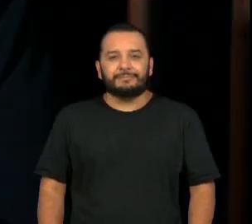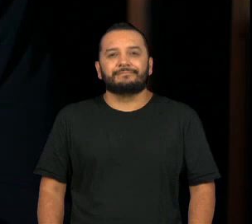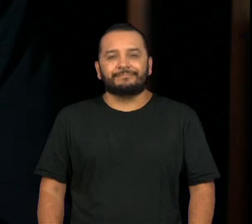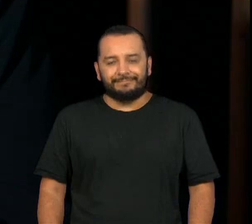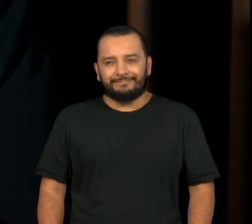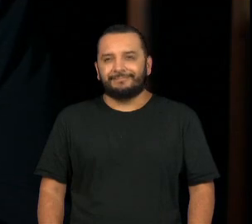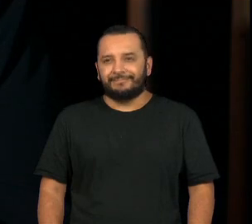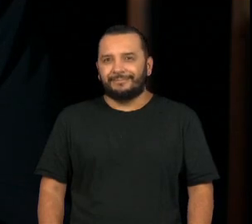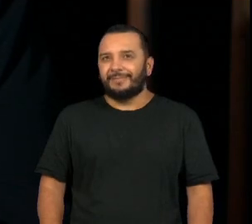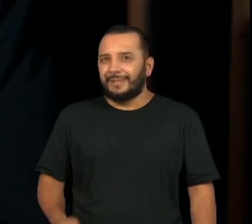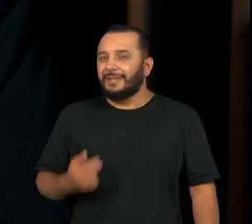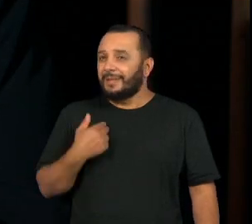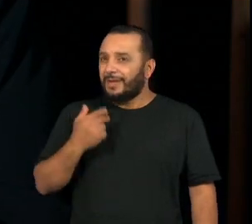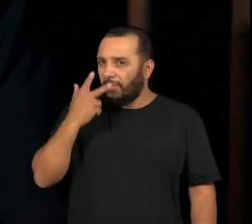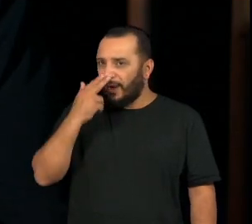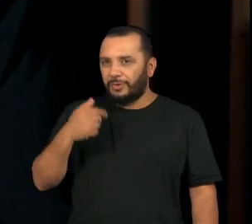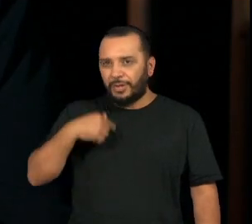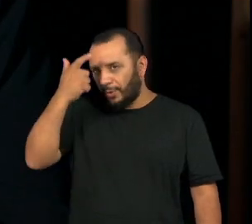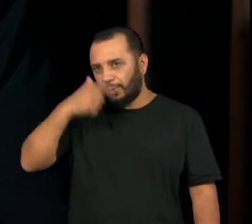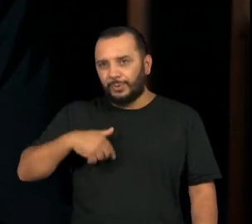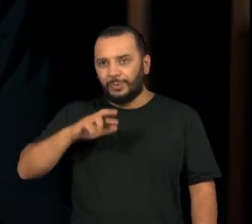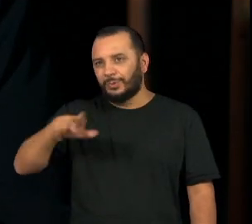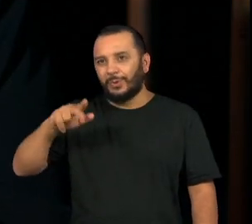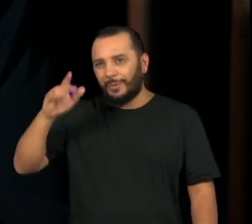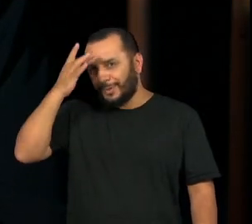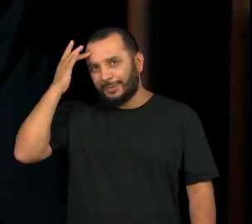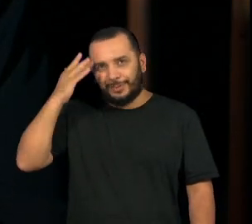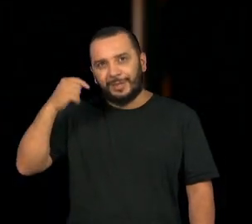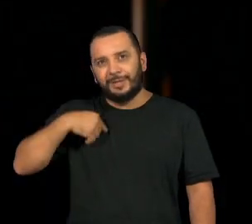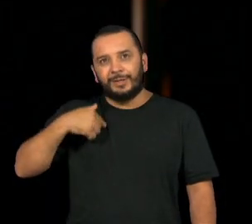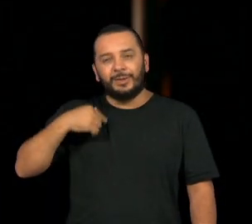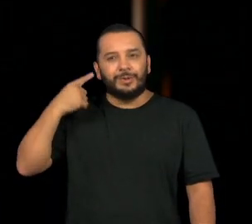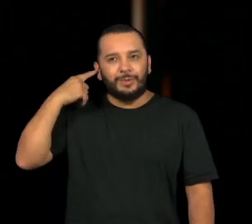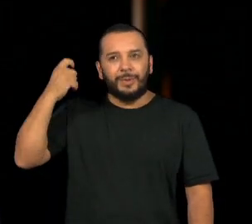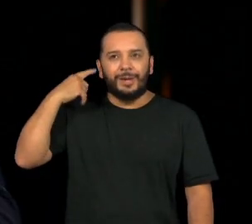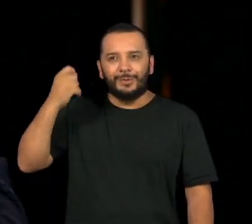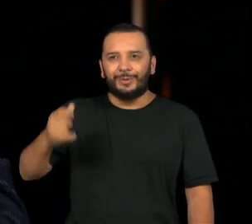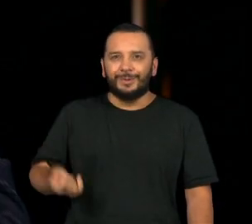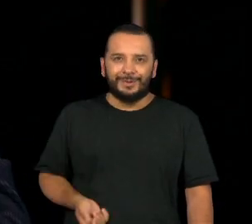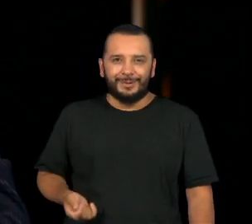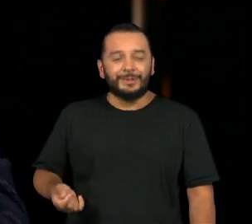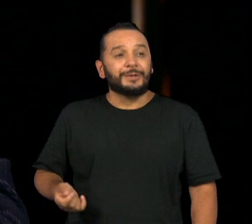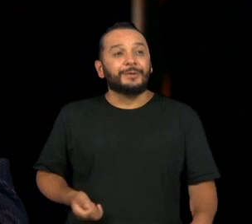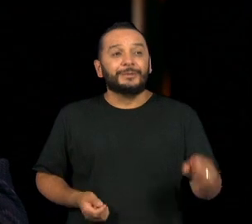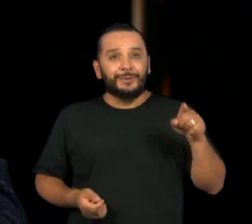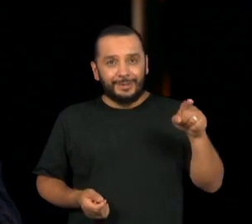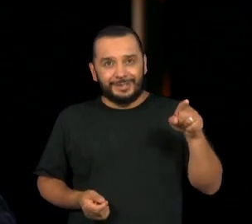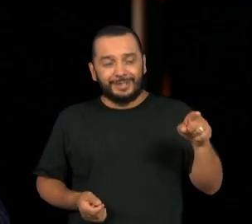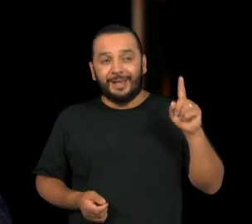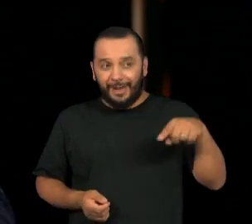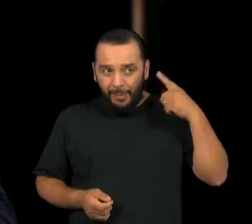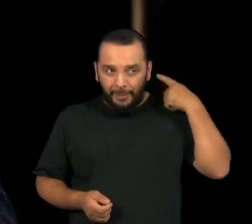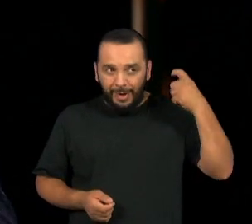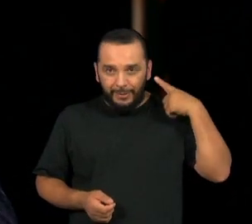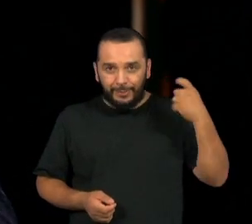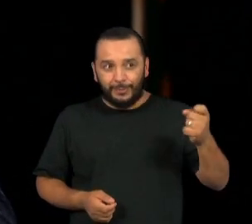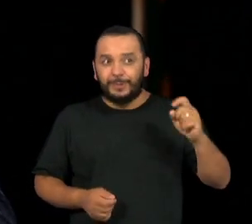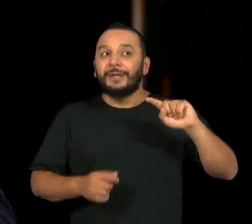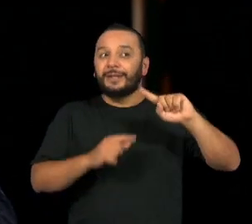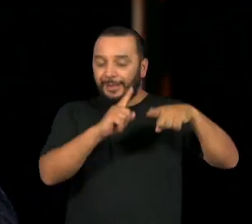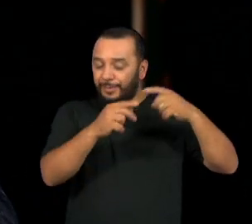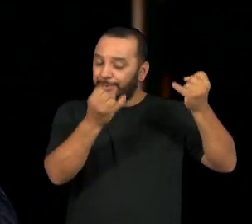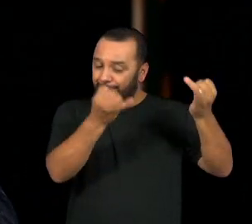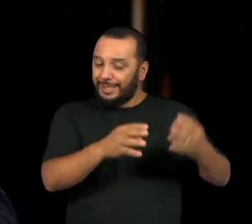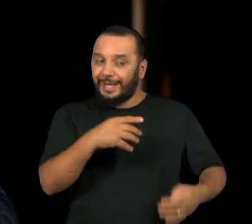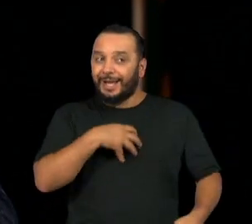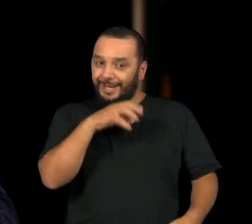Eu acho que eu não sou uma pessoa. Eu sou um barulho. Eu acho que eu sou Você é um barulho. Eu sou um som. Daqui a pouco eu vou falar